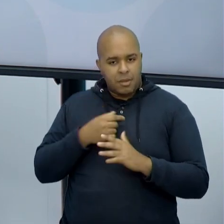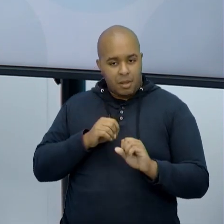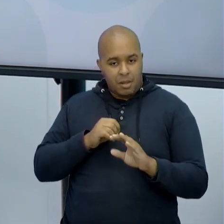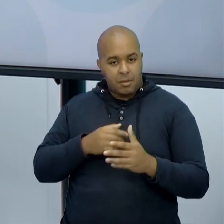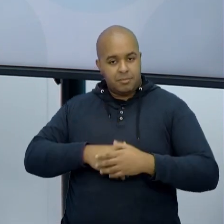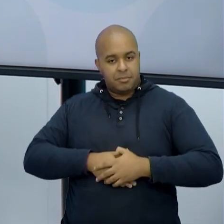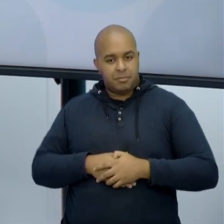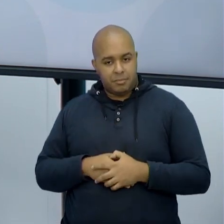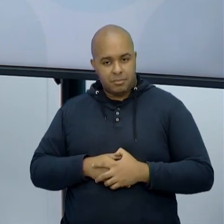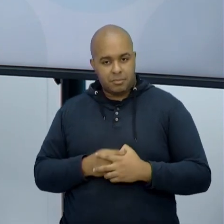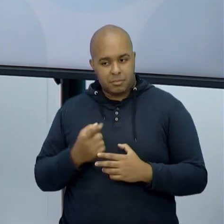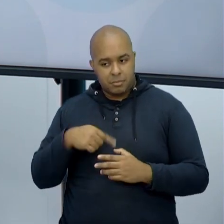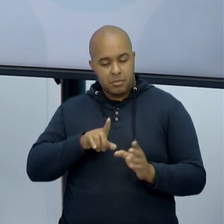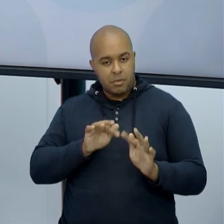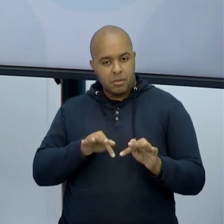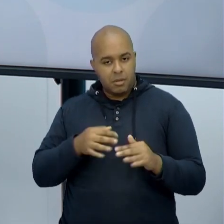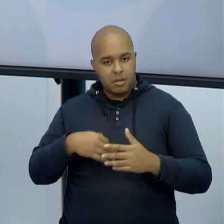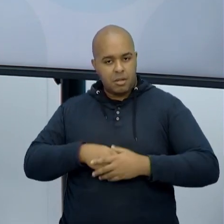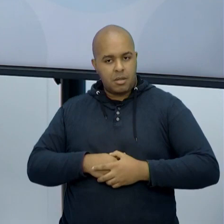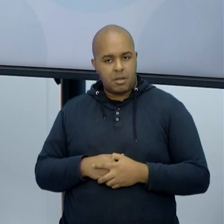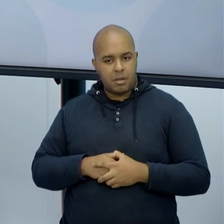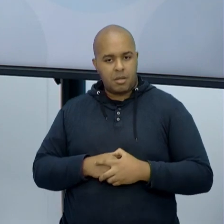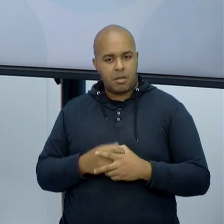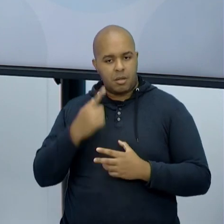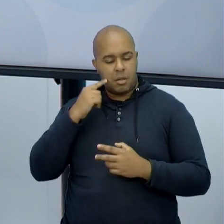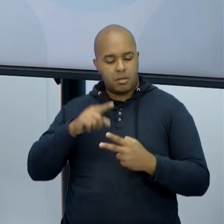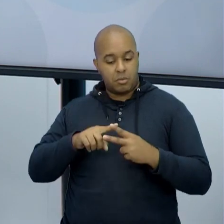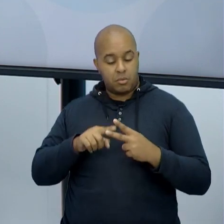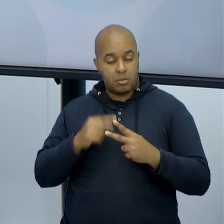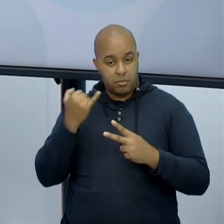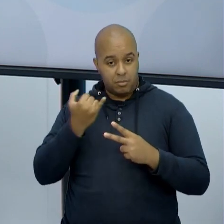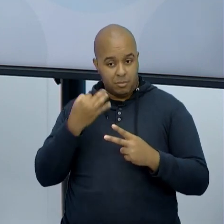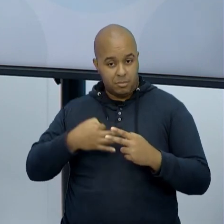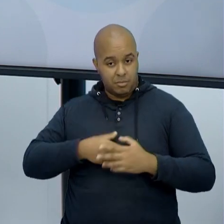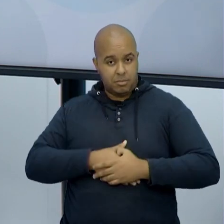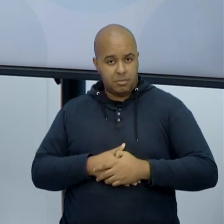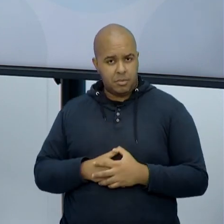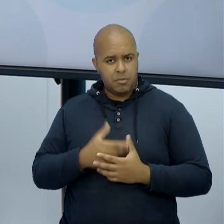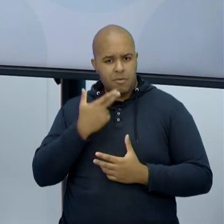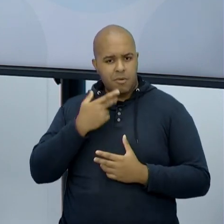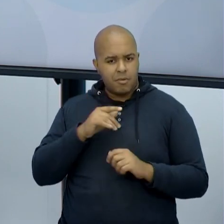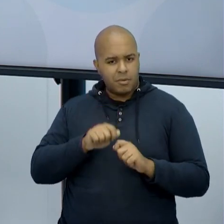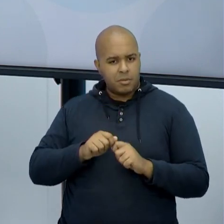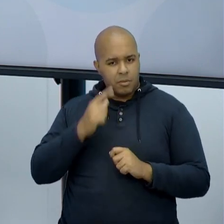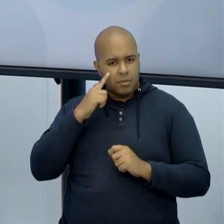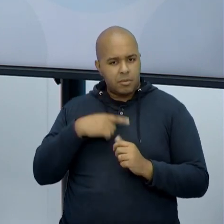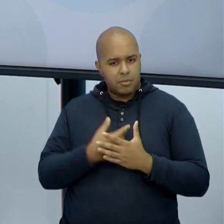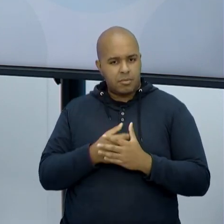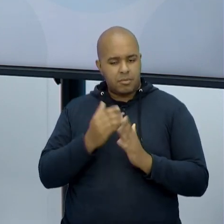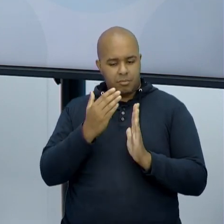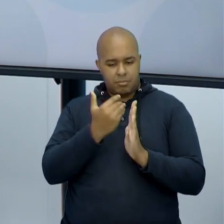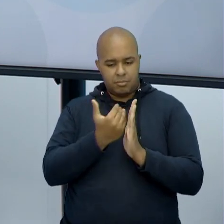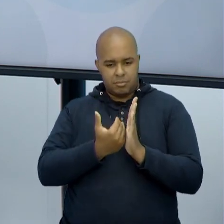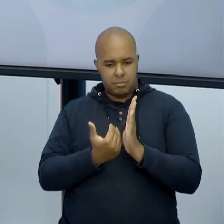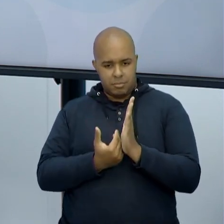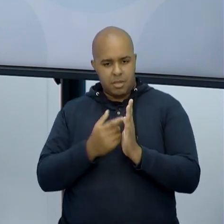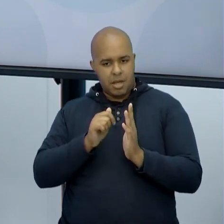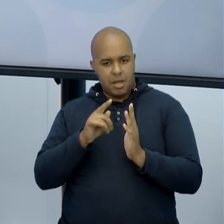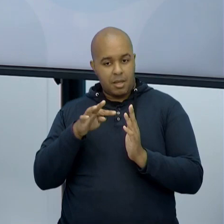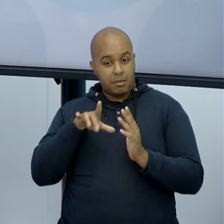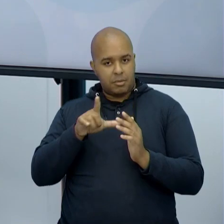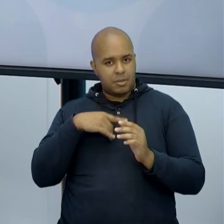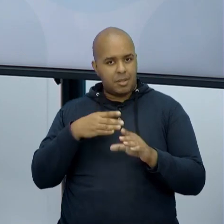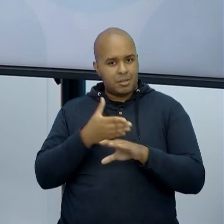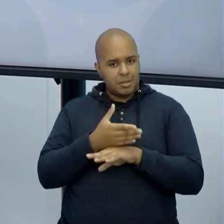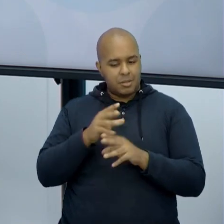aula, indo para o final, com duas coisas importantes. Eu vou fazer uma espécie de atlas do cinema nacional. Você vai ter